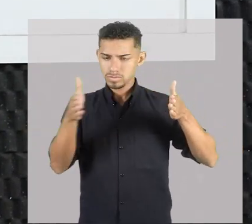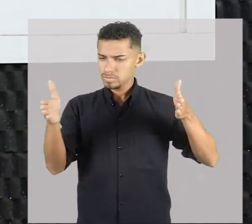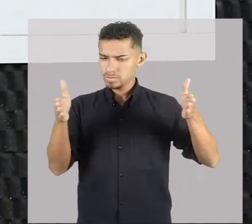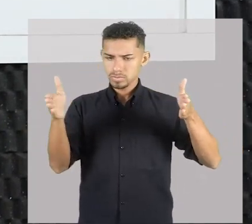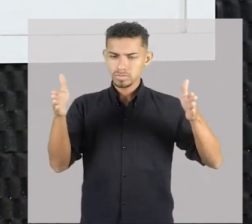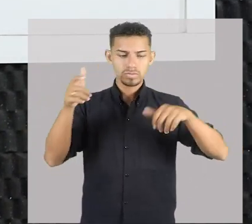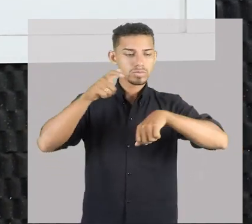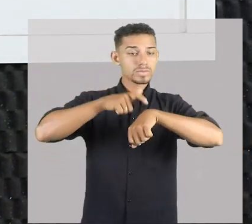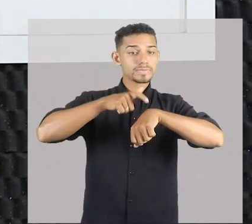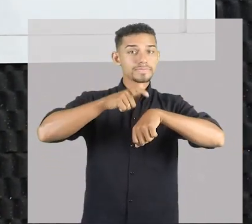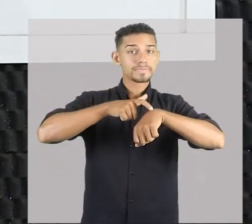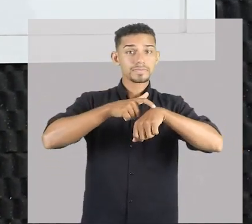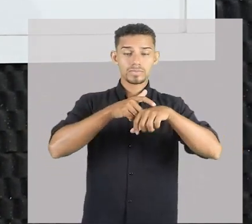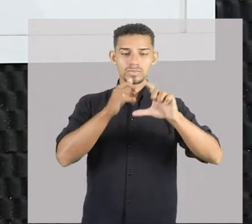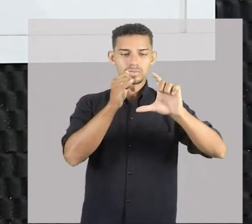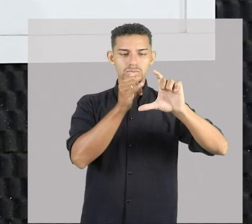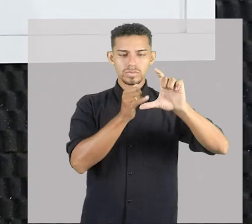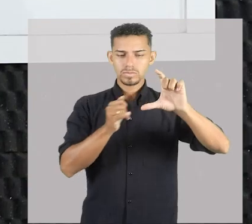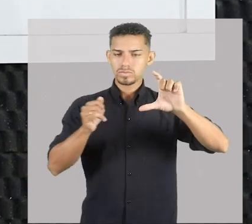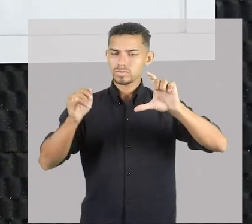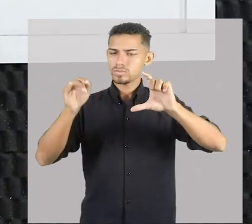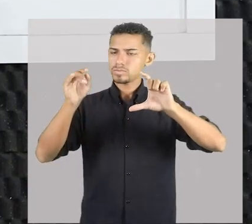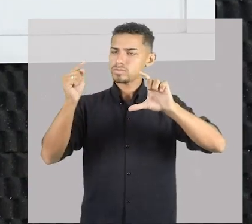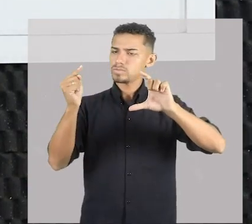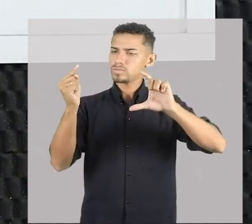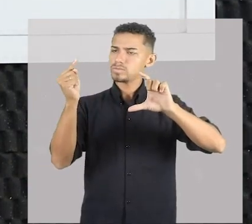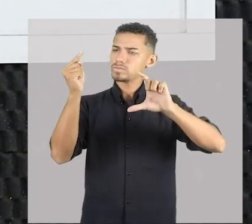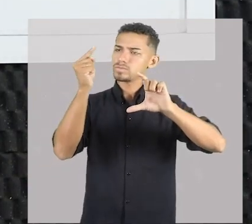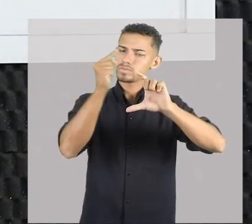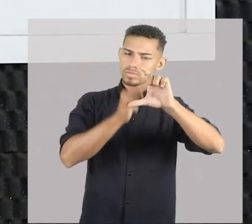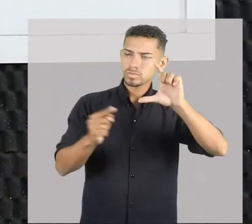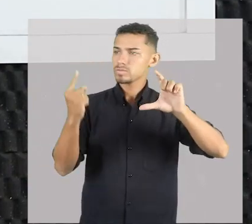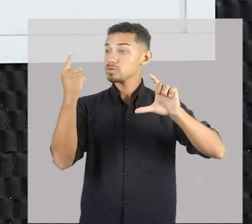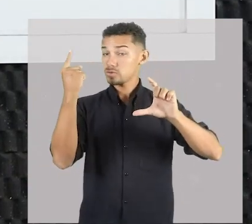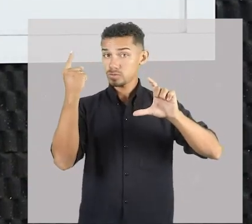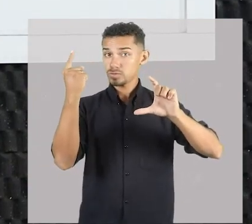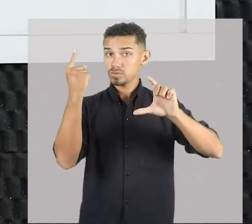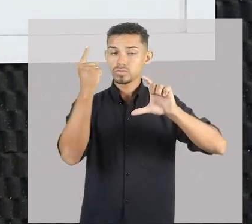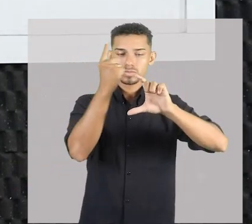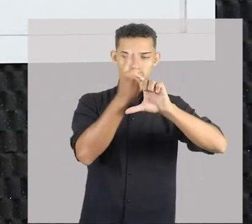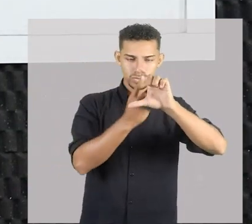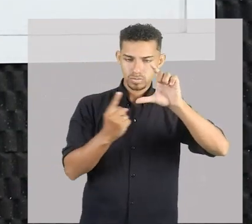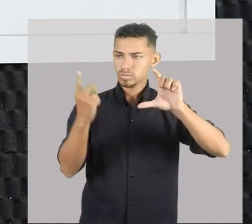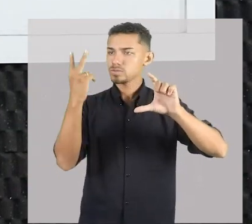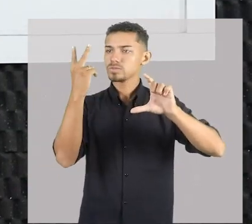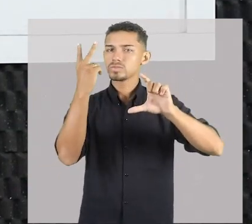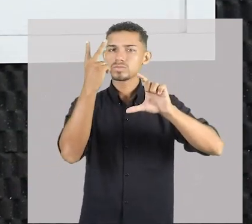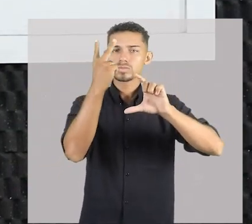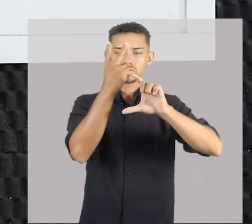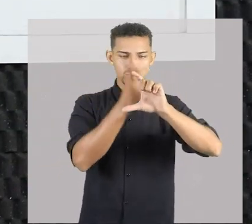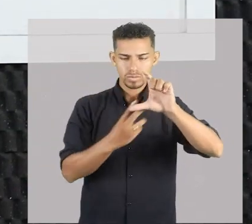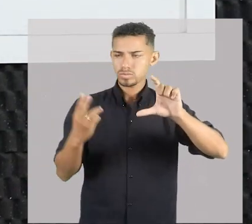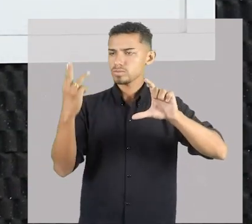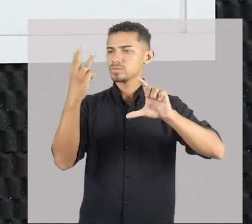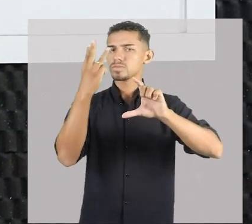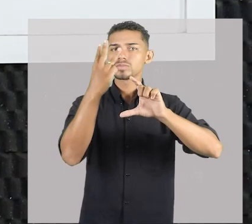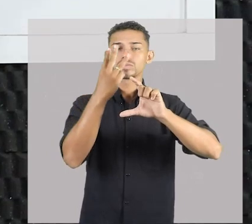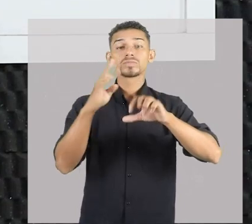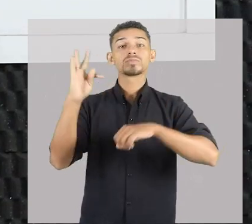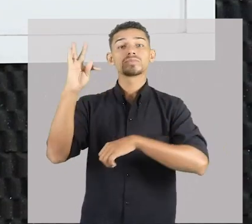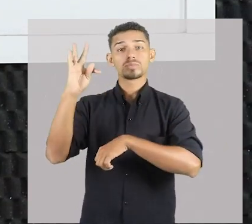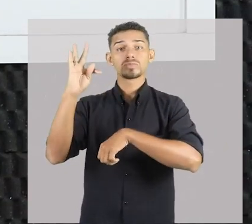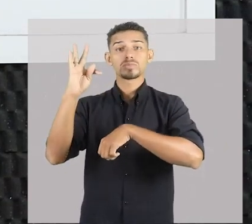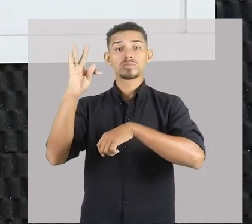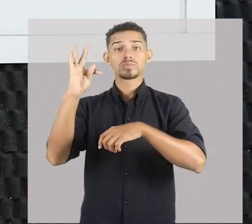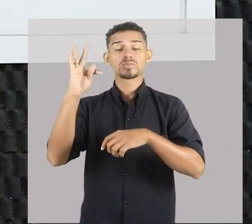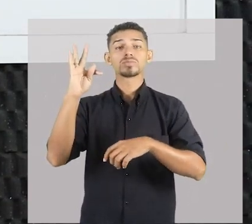tempo gasto para uma repetição, a gente chama de um período. Vou falar de forma mais clara, é o tempo